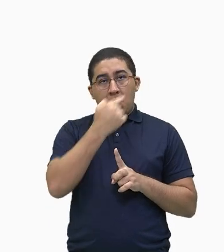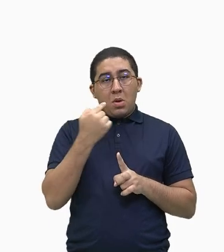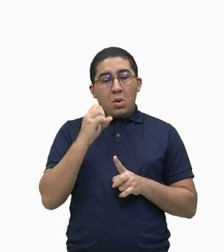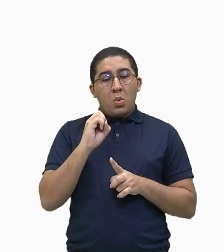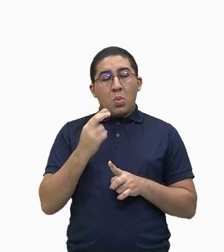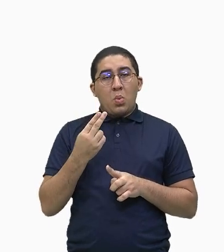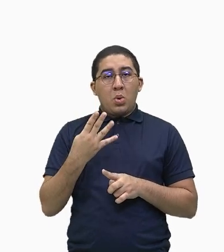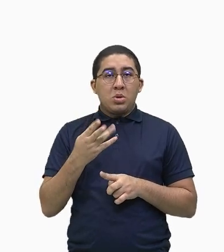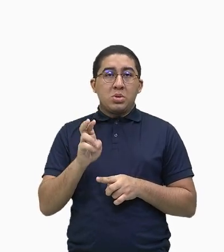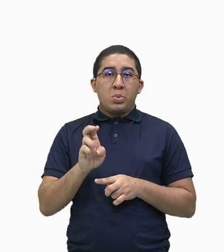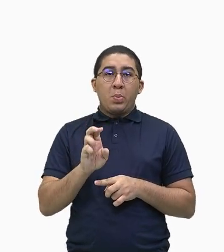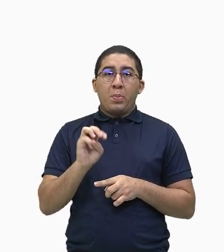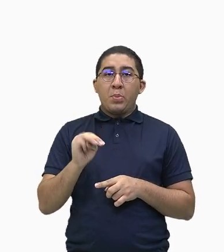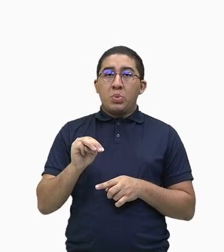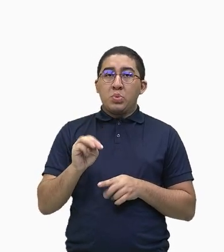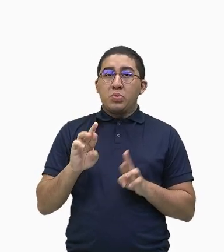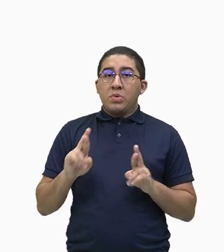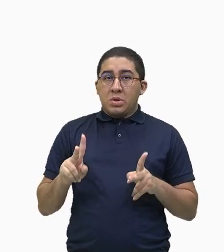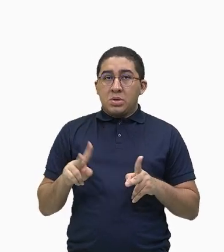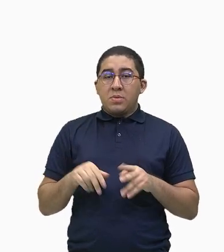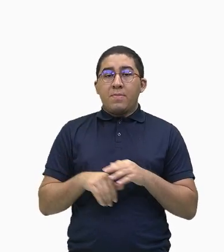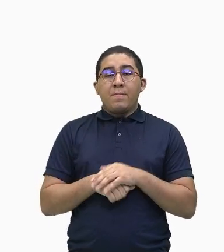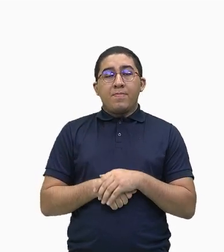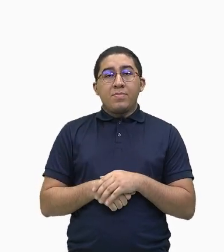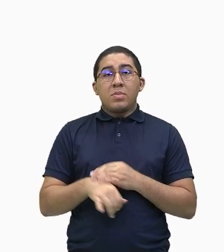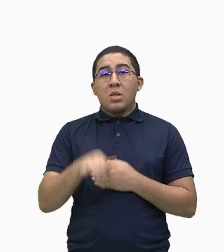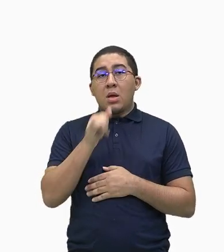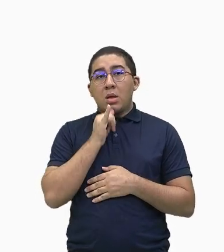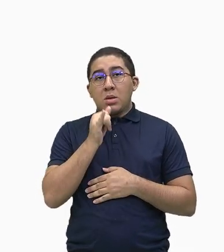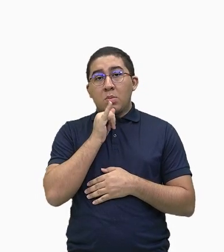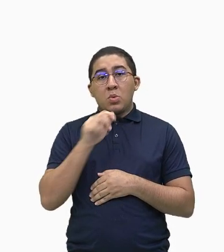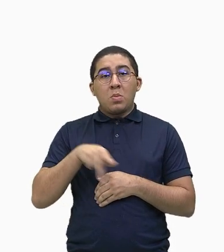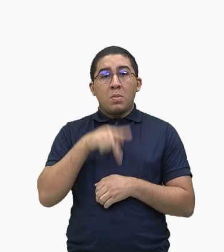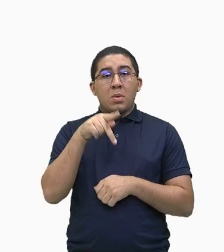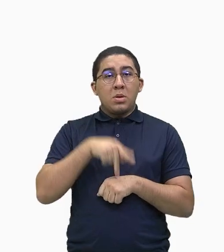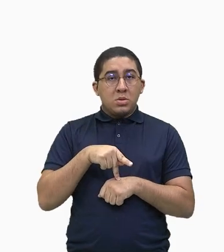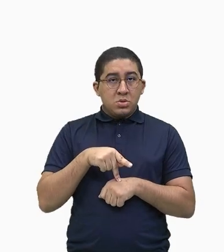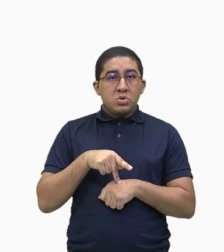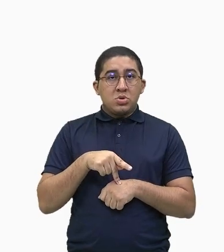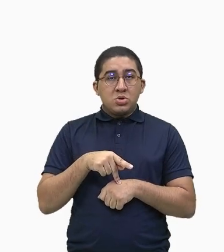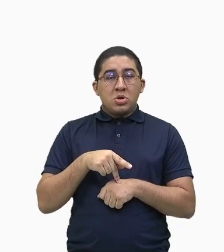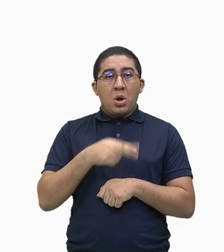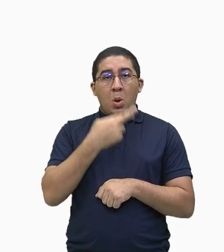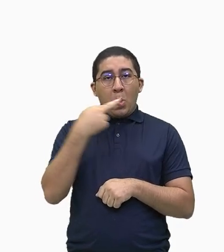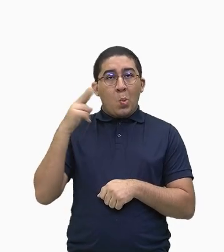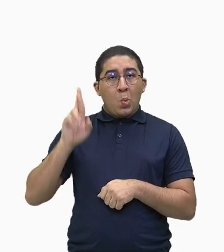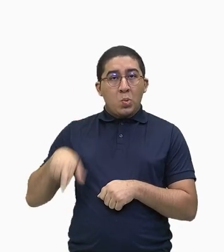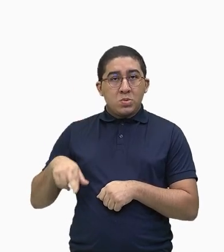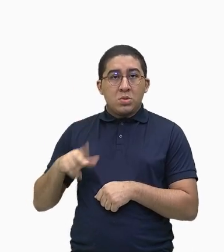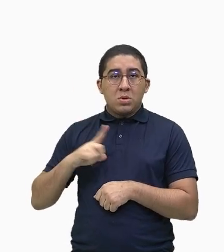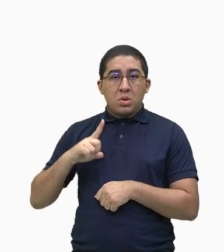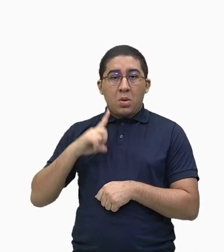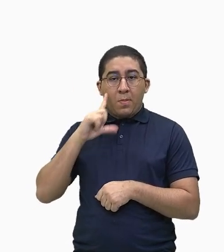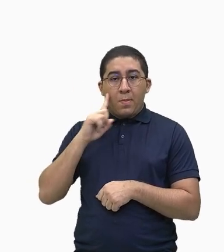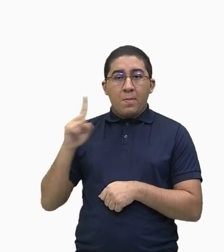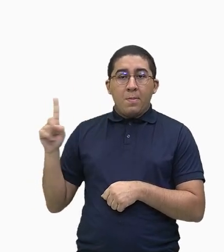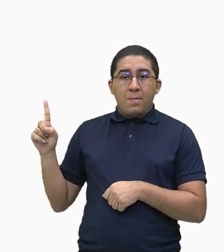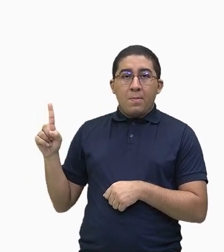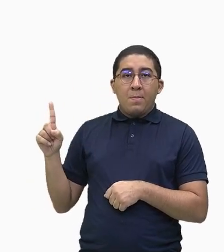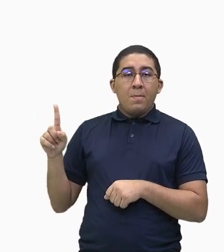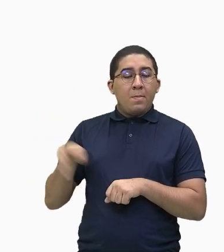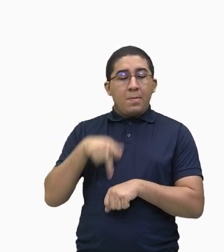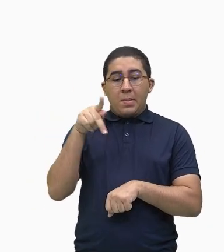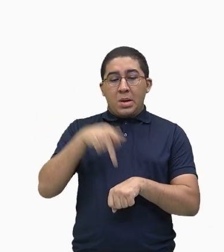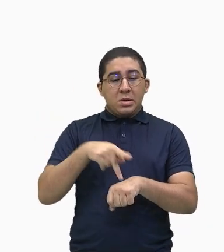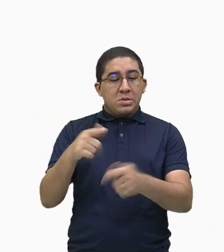por exemplo, a Rússia. Observem que ela é um país bem grandão. Ela tem mais de um fuso horário. Então,